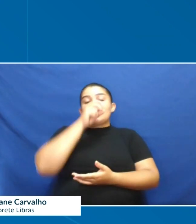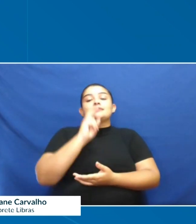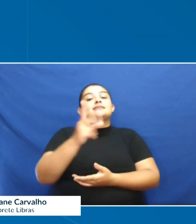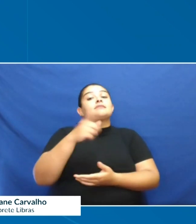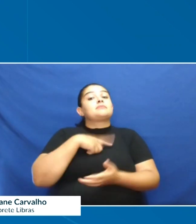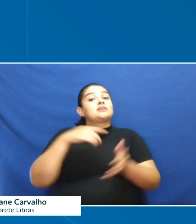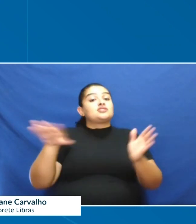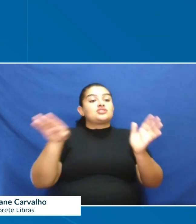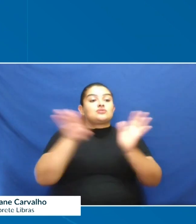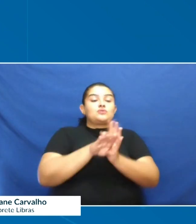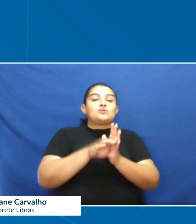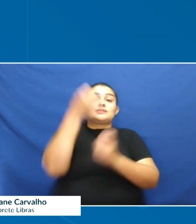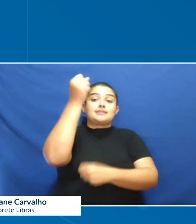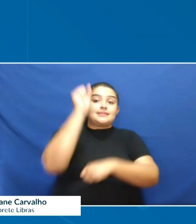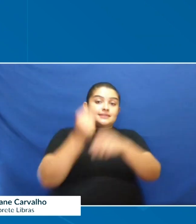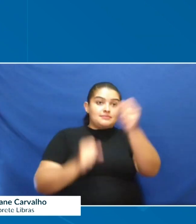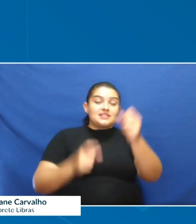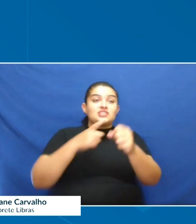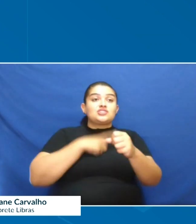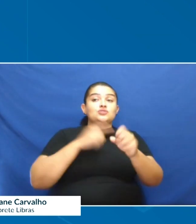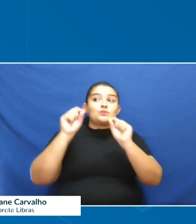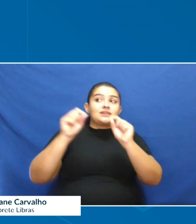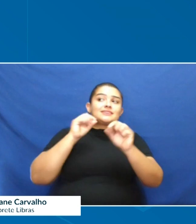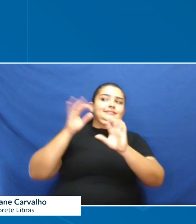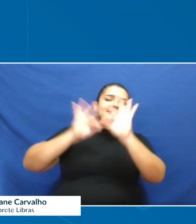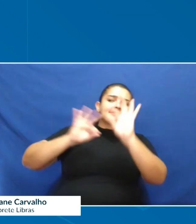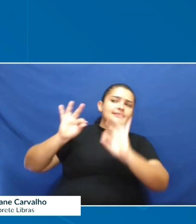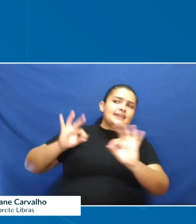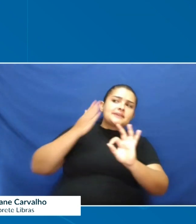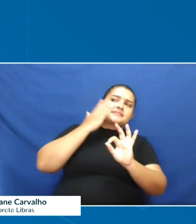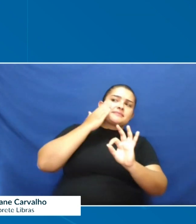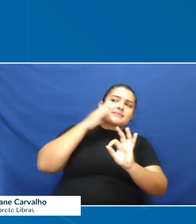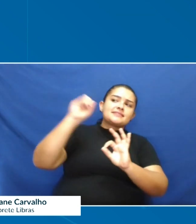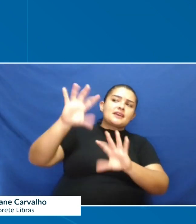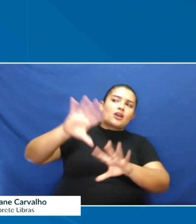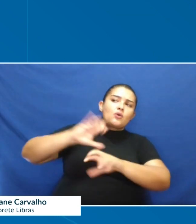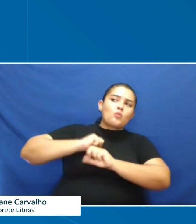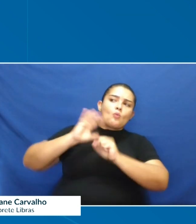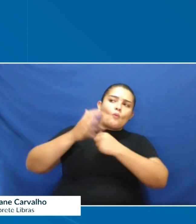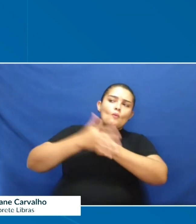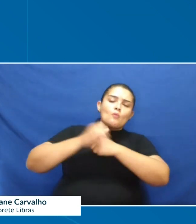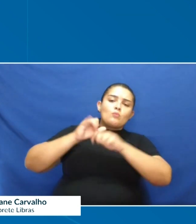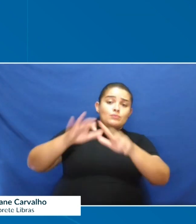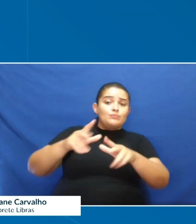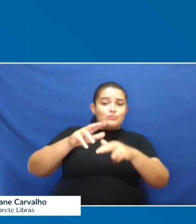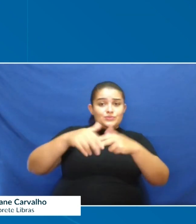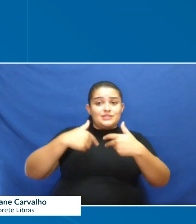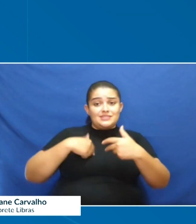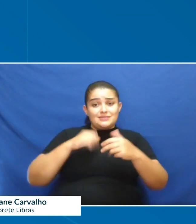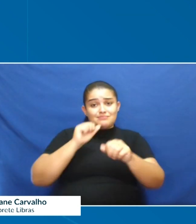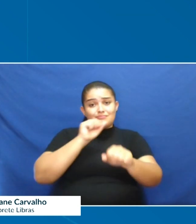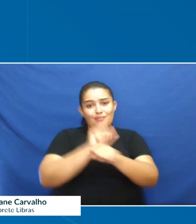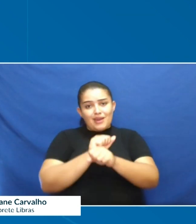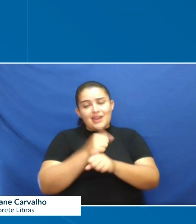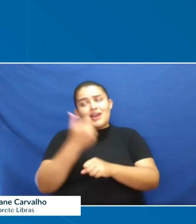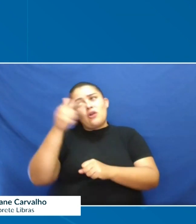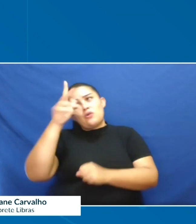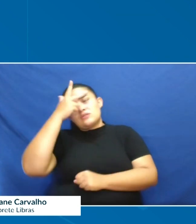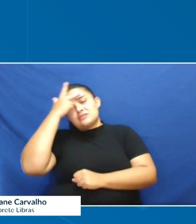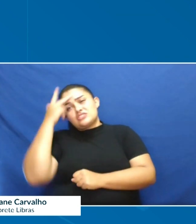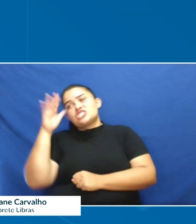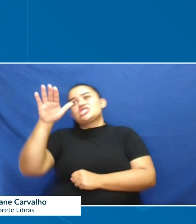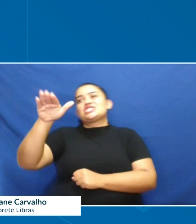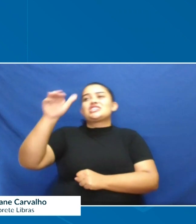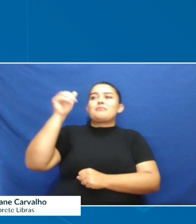Então, com isso, muita gente ficou afastada. Então, atrapalhou muito. A gente teve que meio que rebolar para chamar outras pessoas para